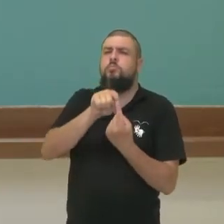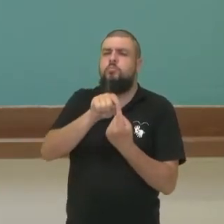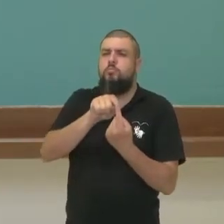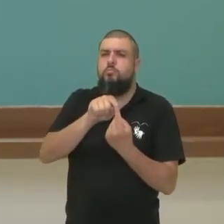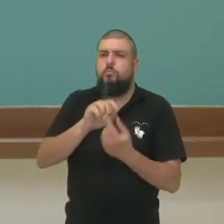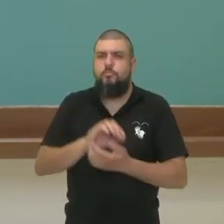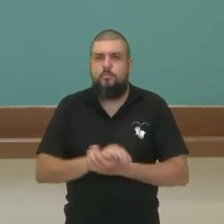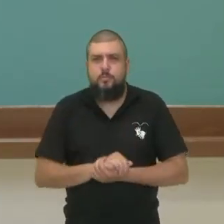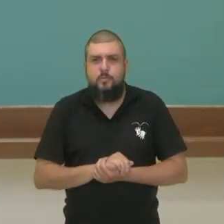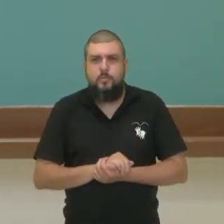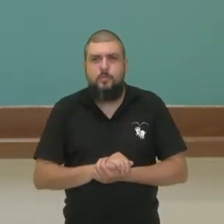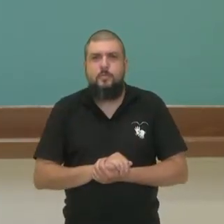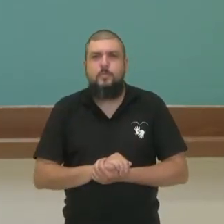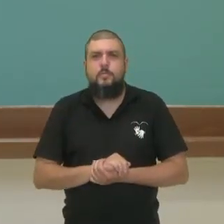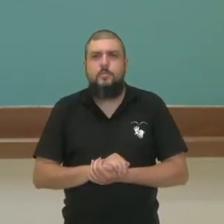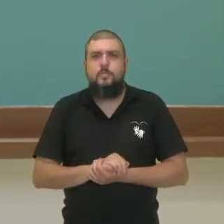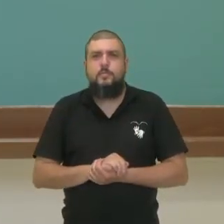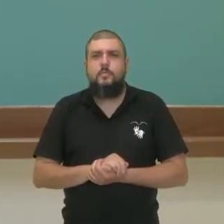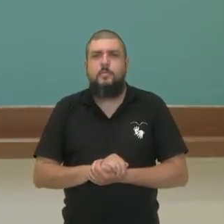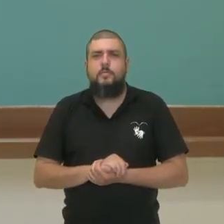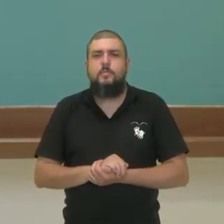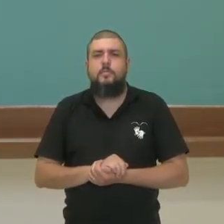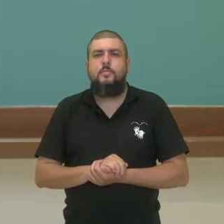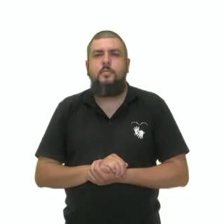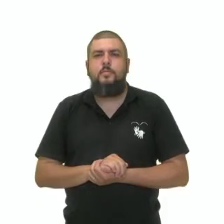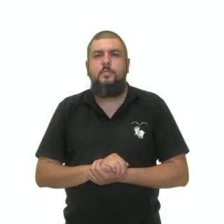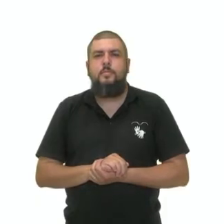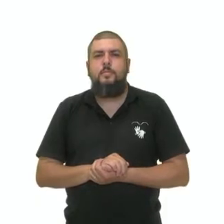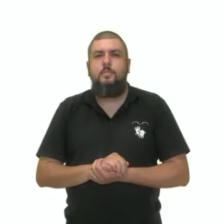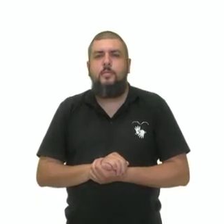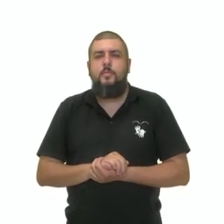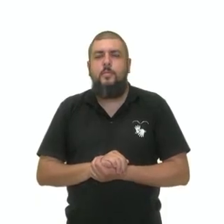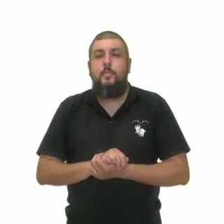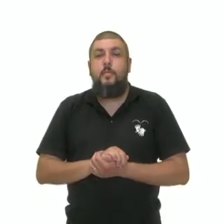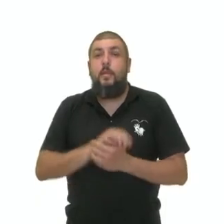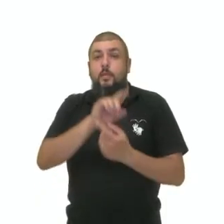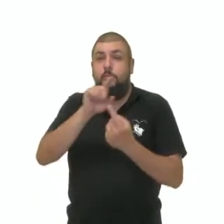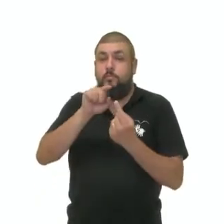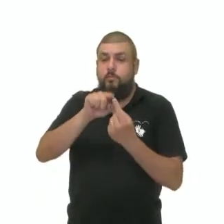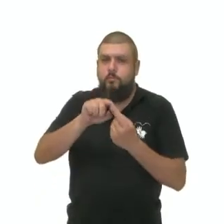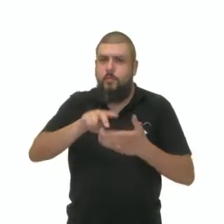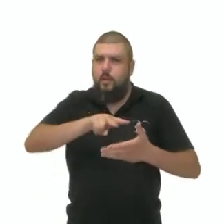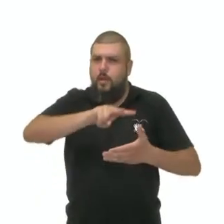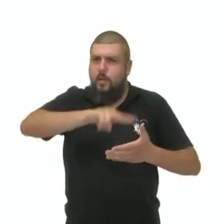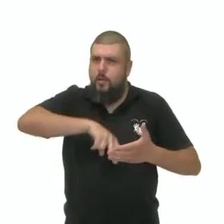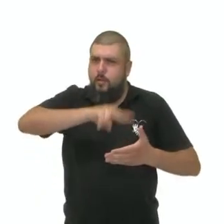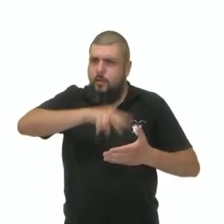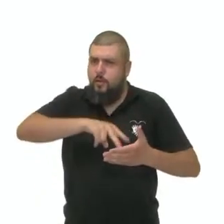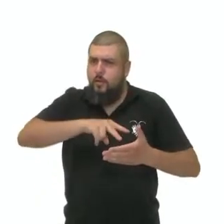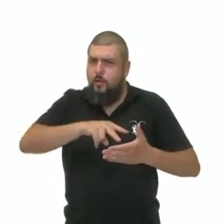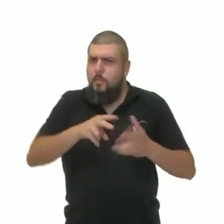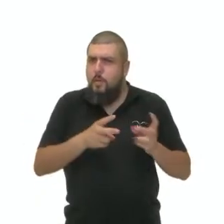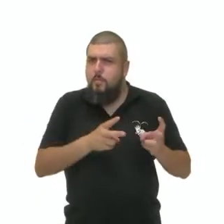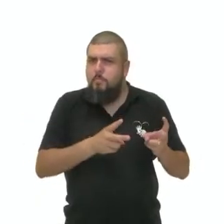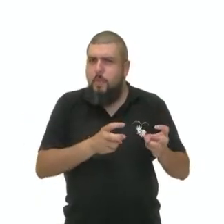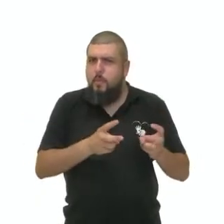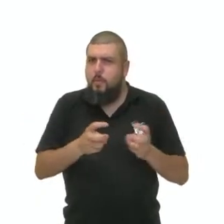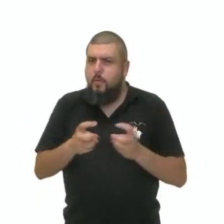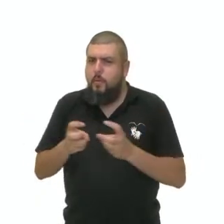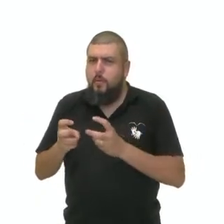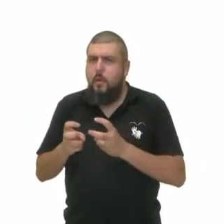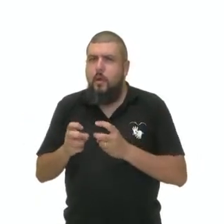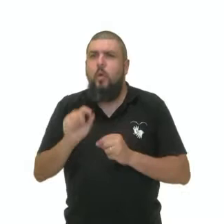que a gente vai falar? Então, os nossos objetivos são ler e interpretar resenhas, reconhecendo suas características